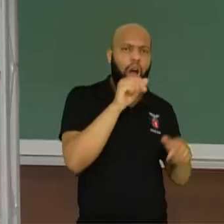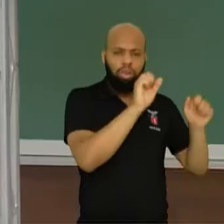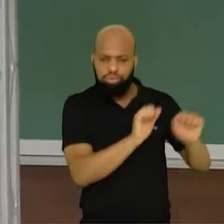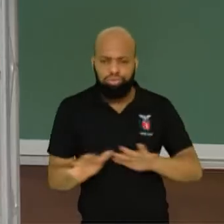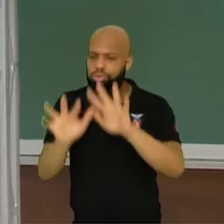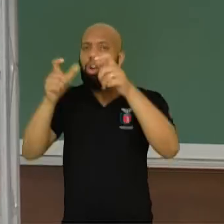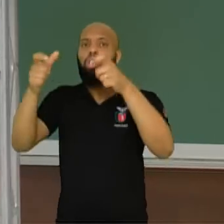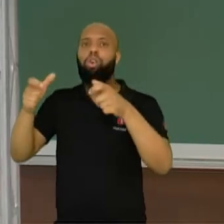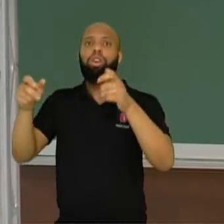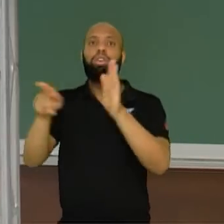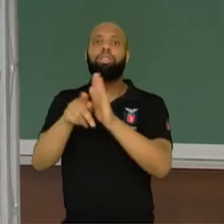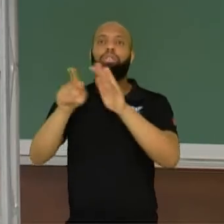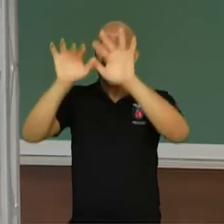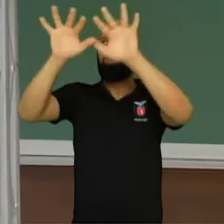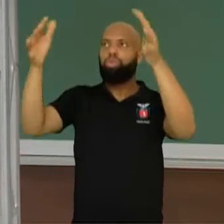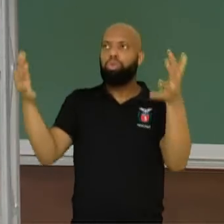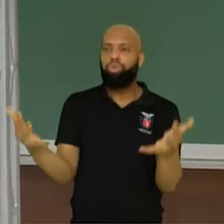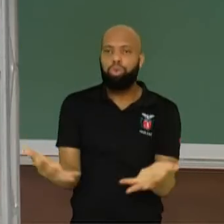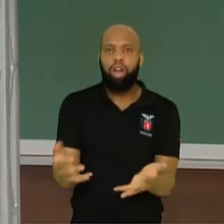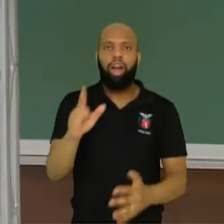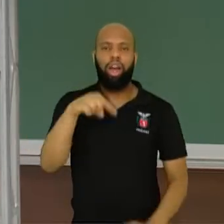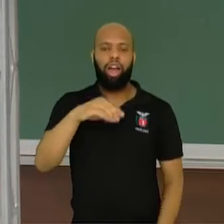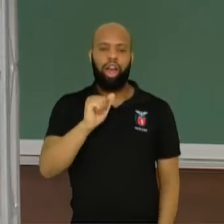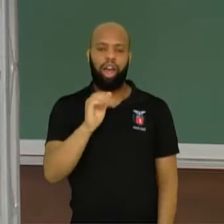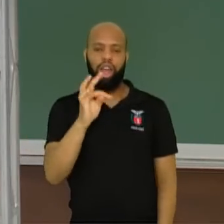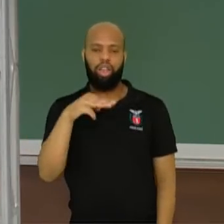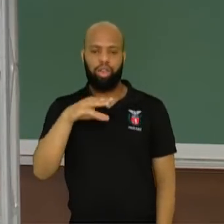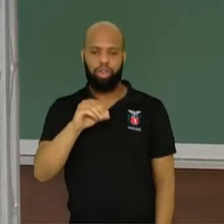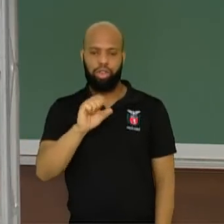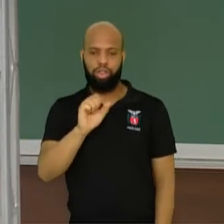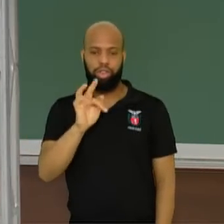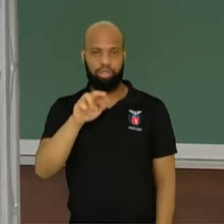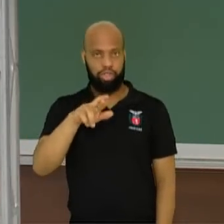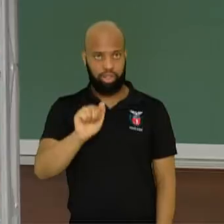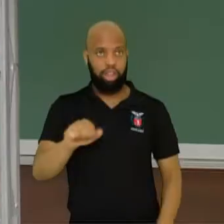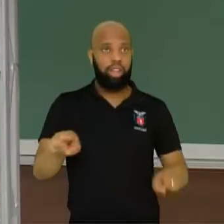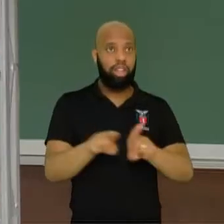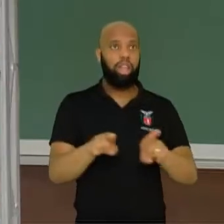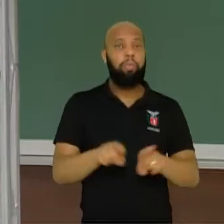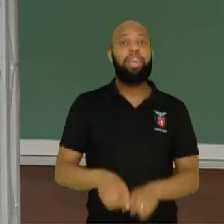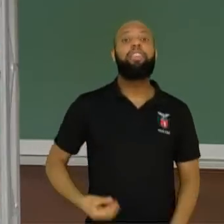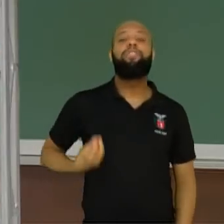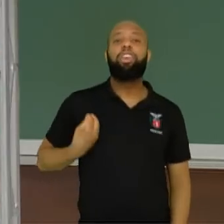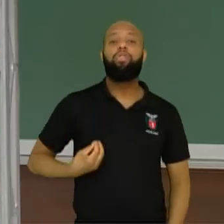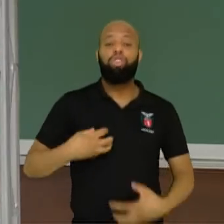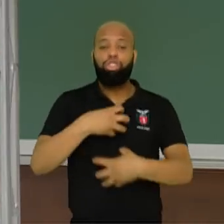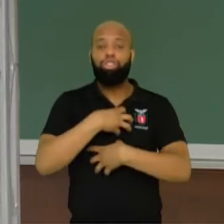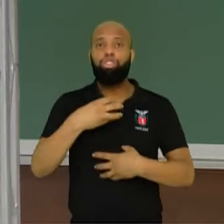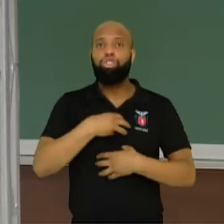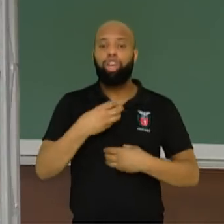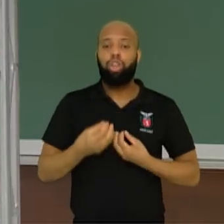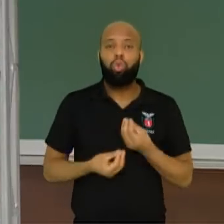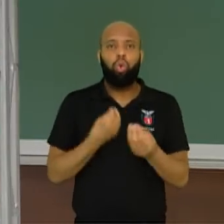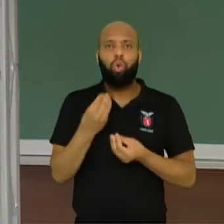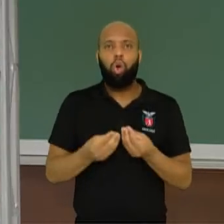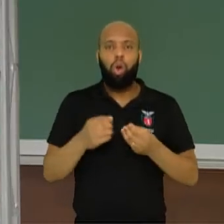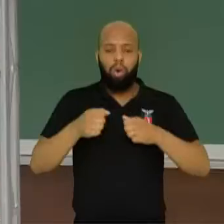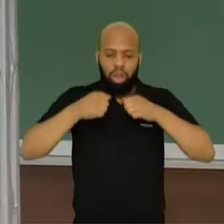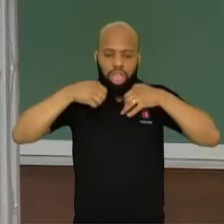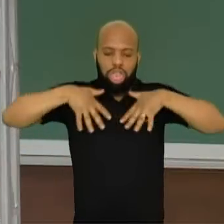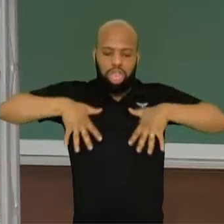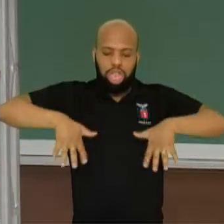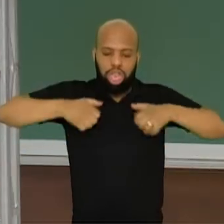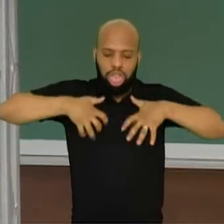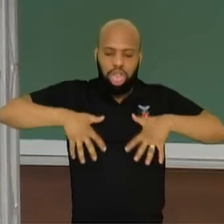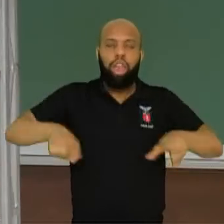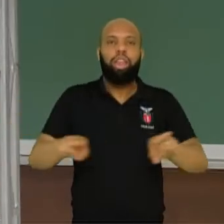resposta? Sim ou não? Mas não é só dizer sim ou não. Você vai ter que explicar o porquê